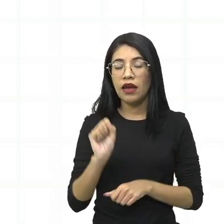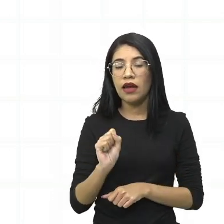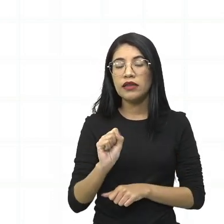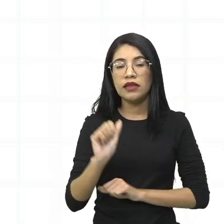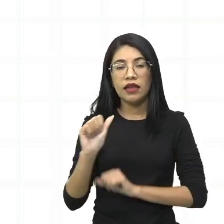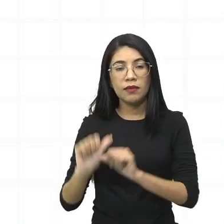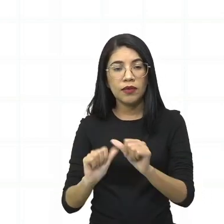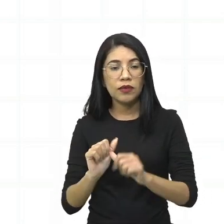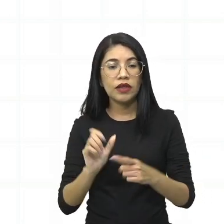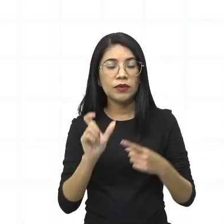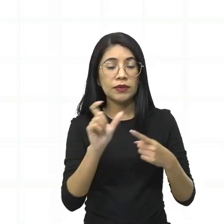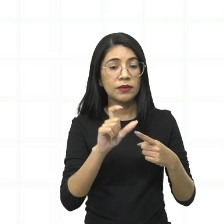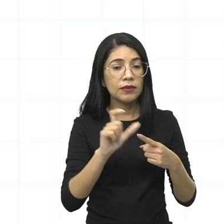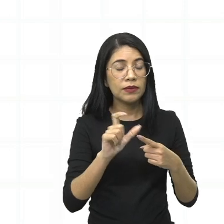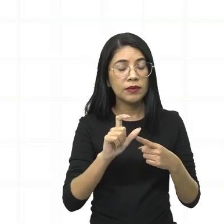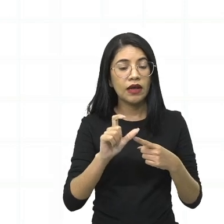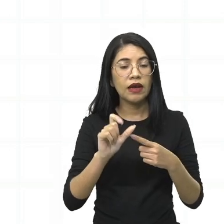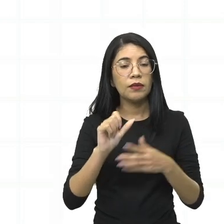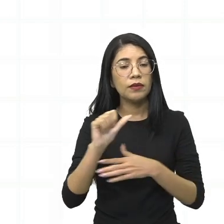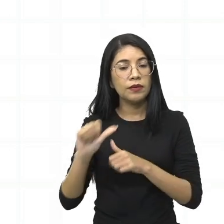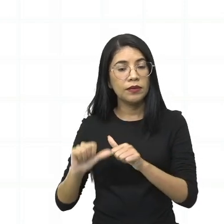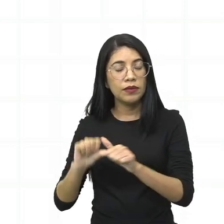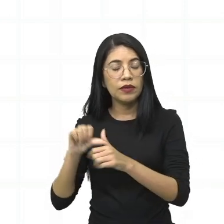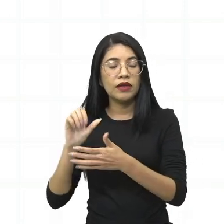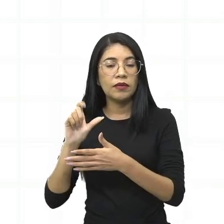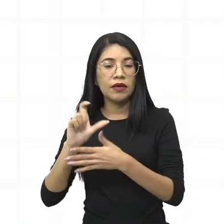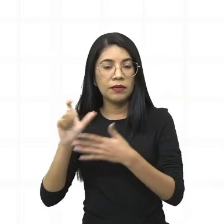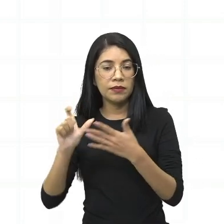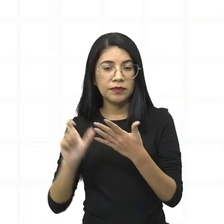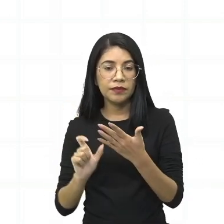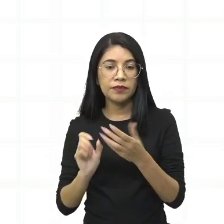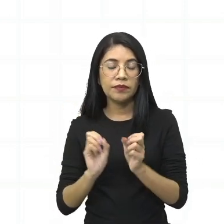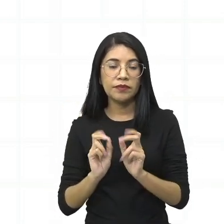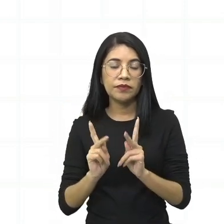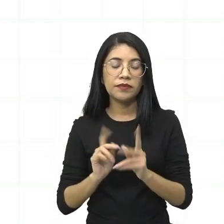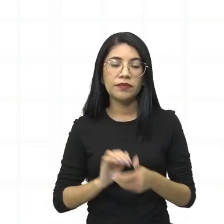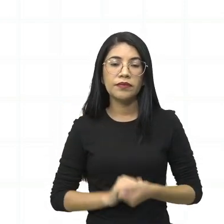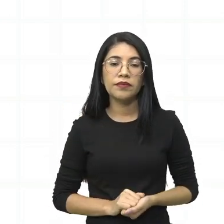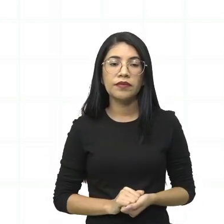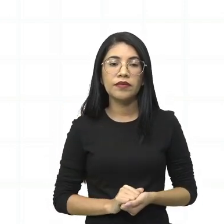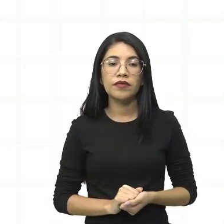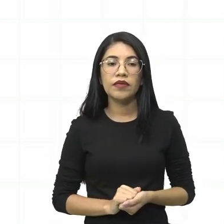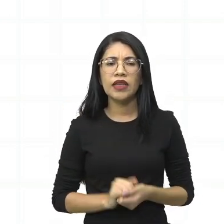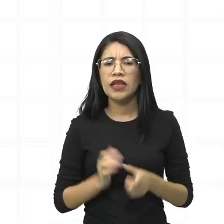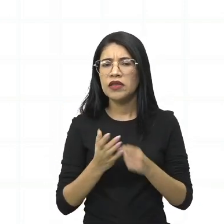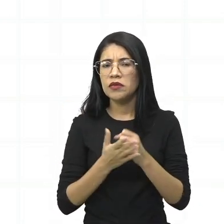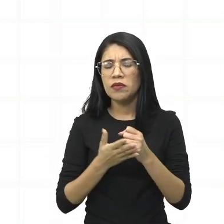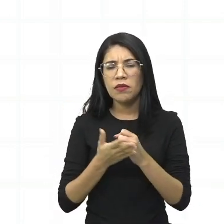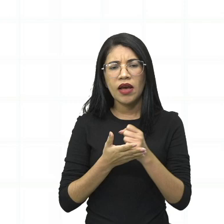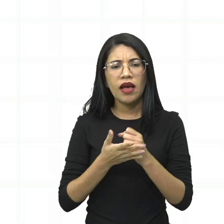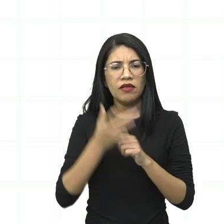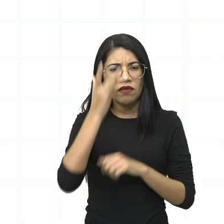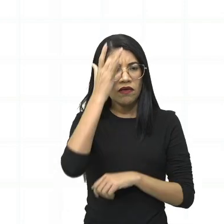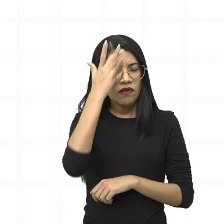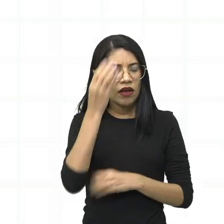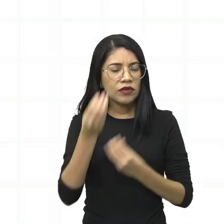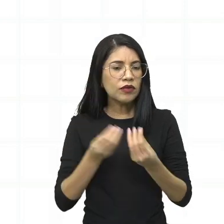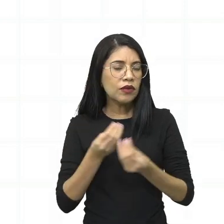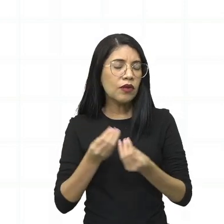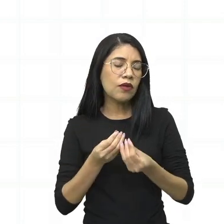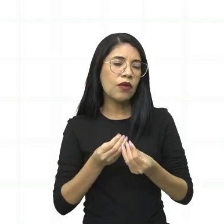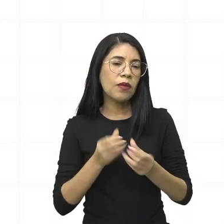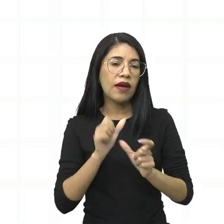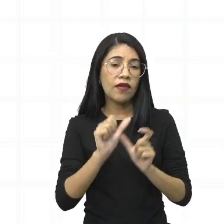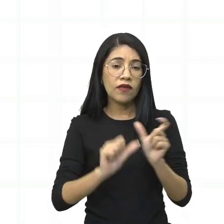singular e sim no plural, certo? Esse aqui é básico, tá? A questão da flexão